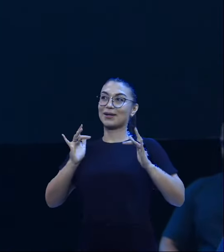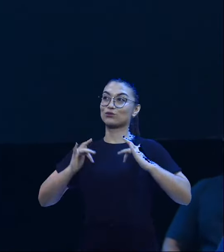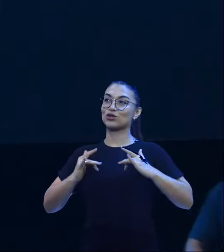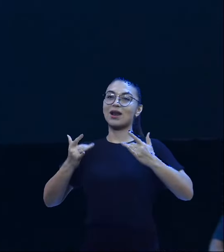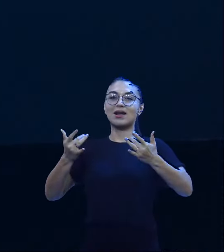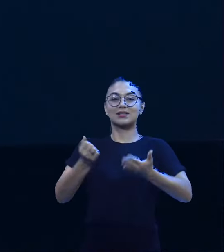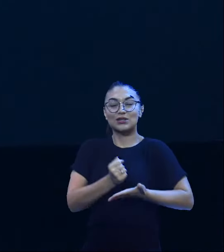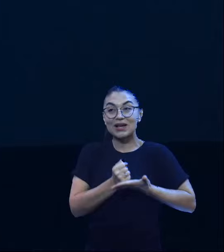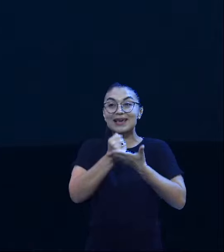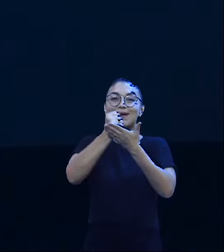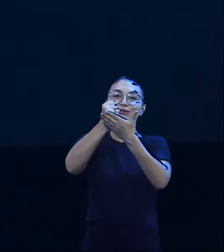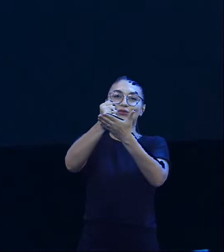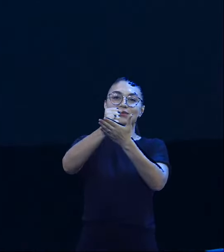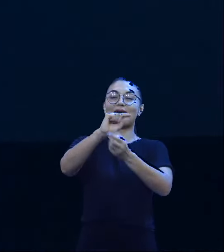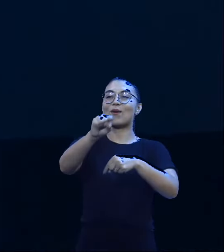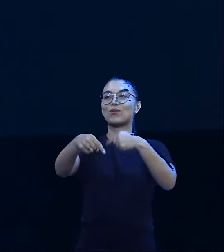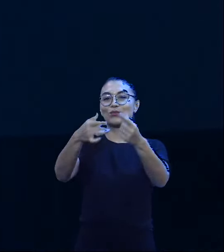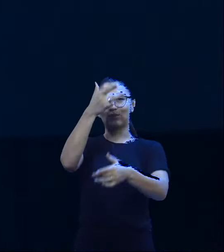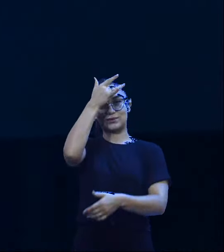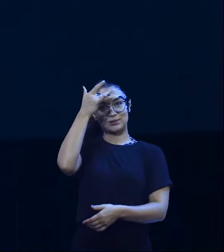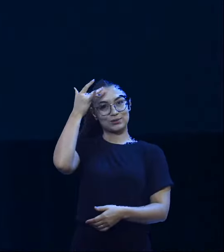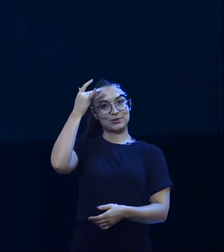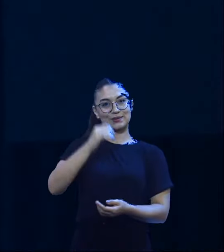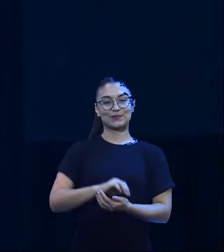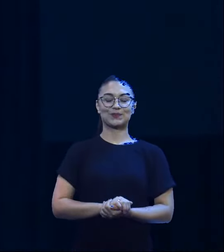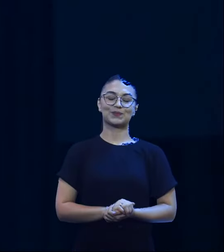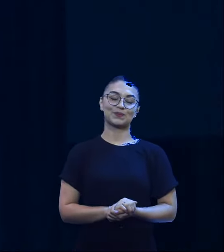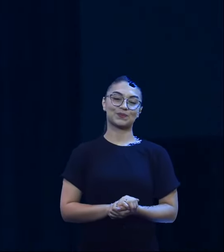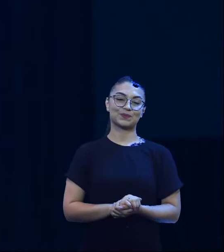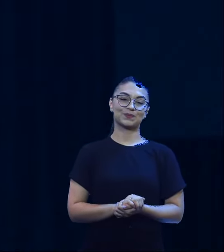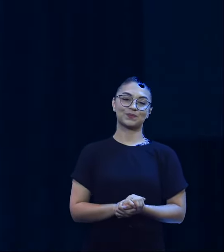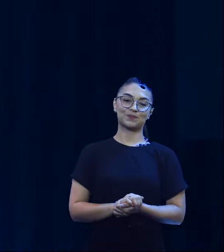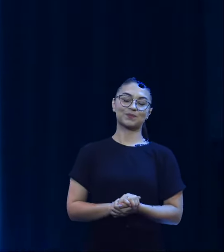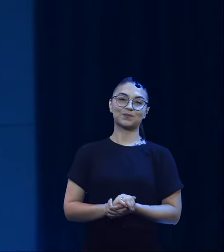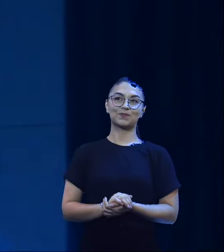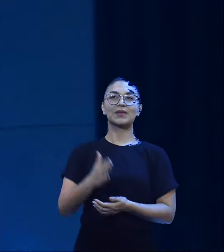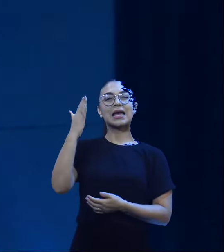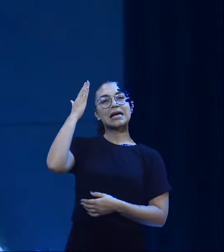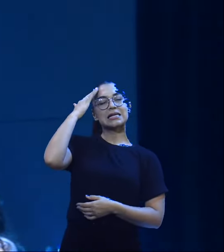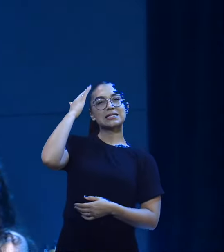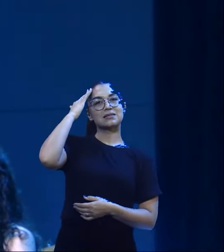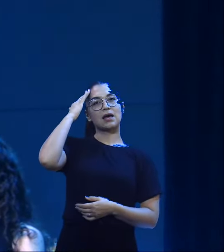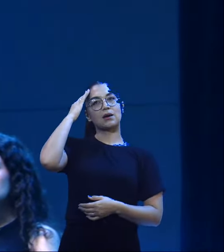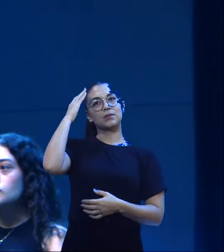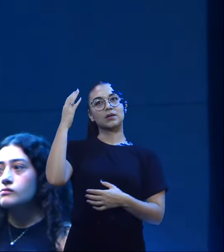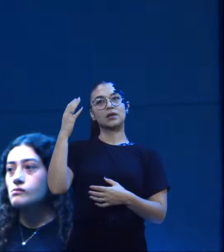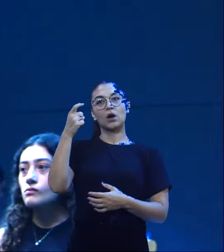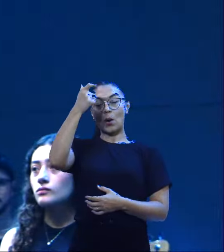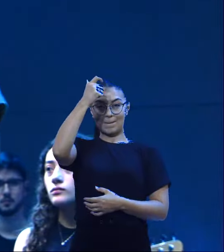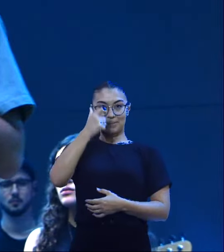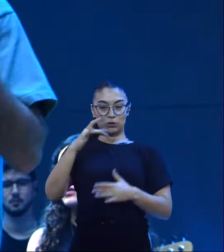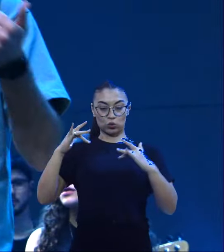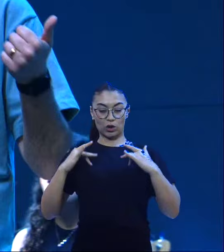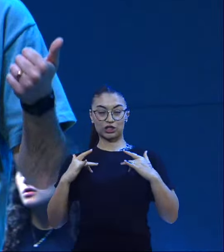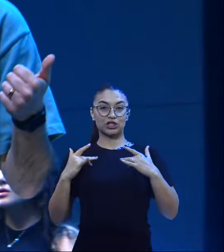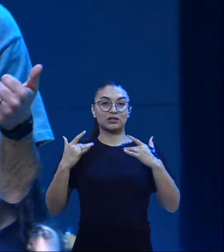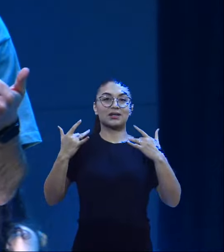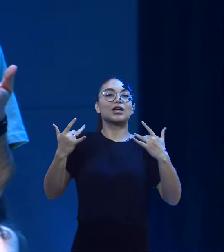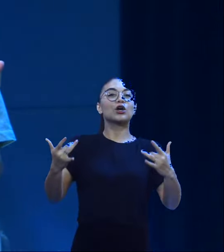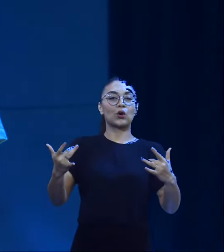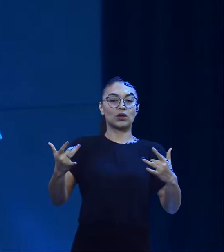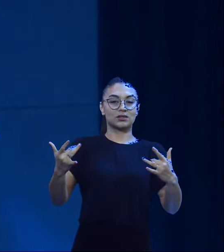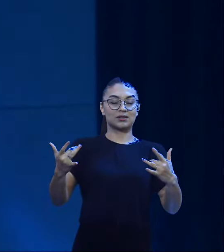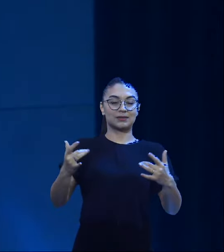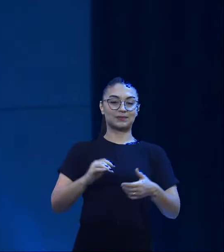O privilégio que é contribuir. Sabe, ser generoso não é caridade.